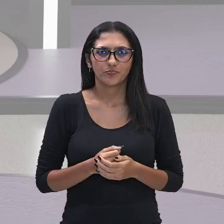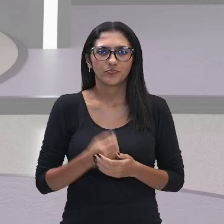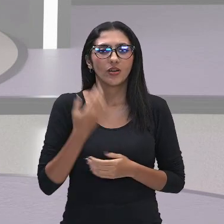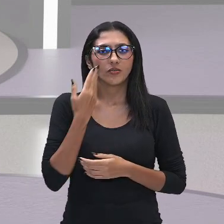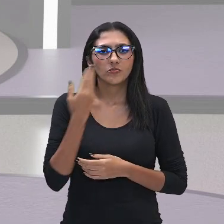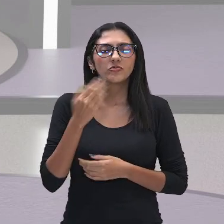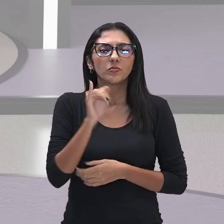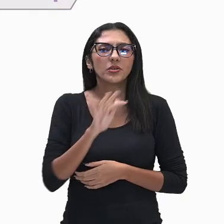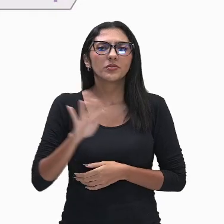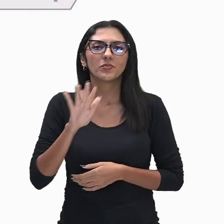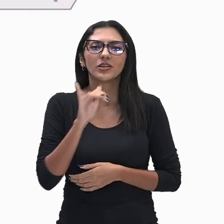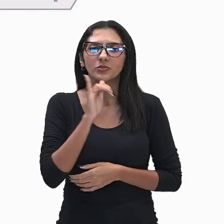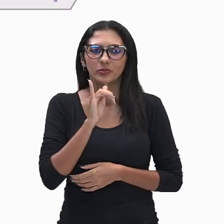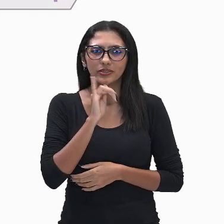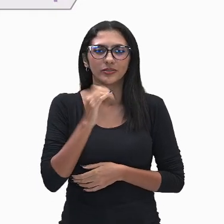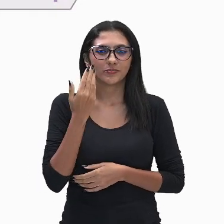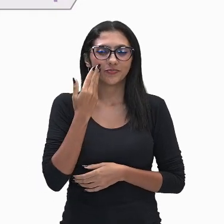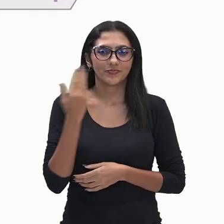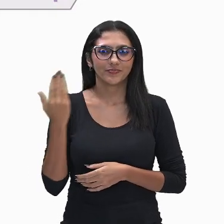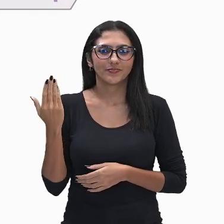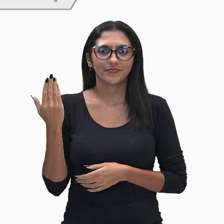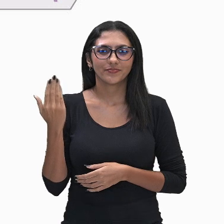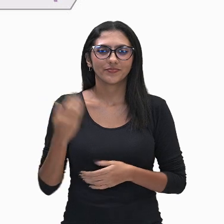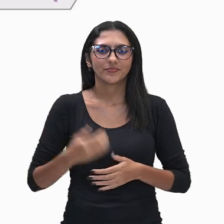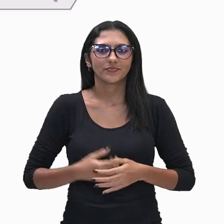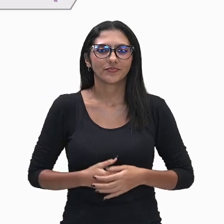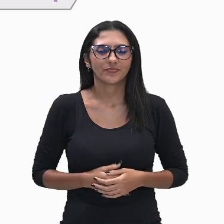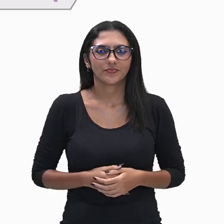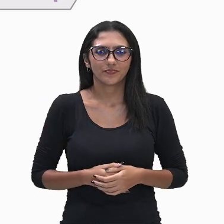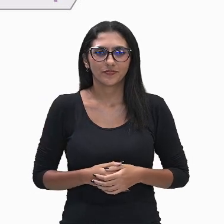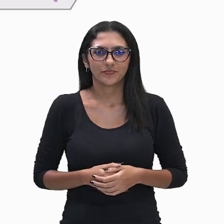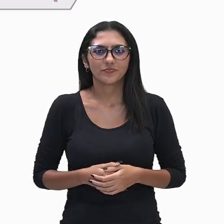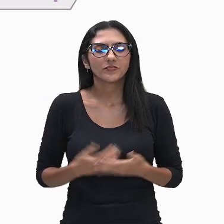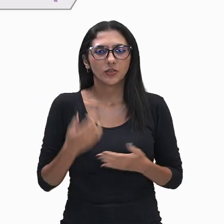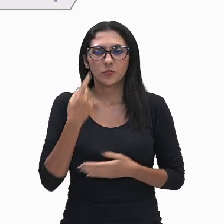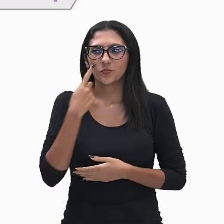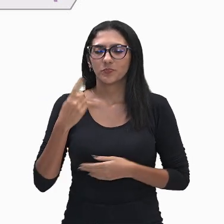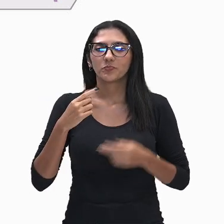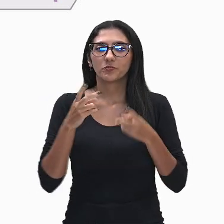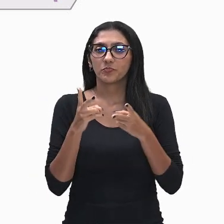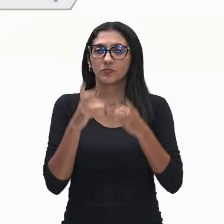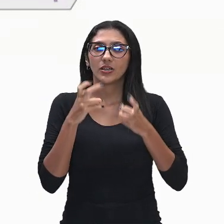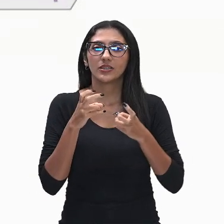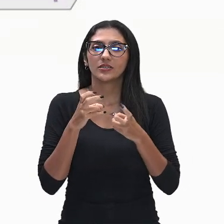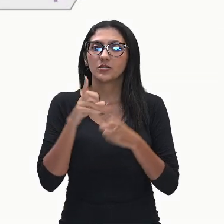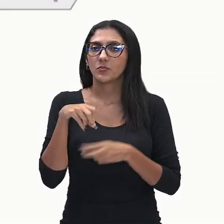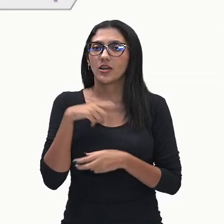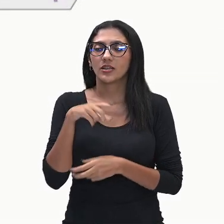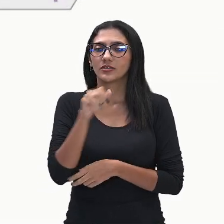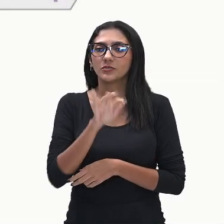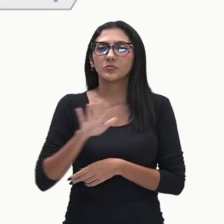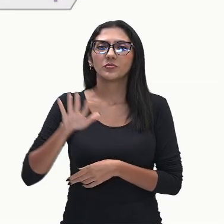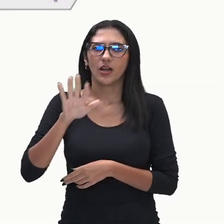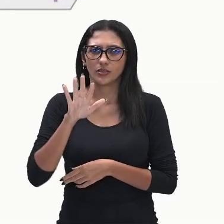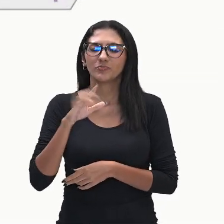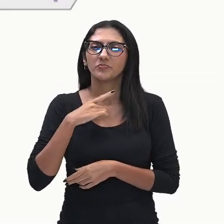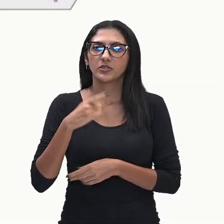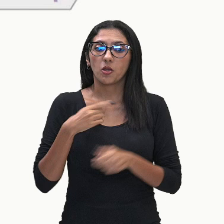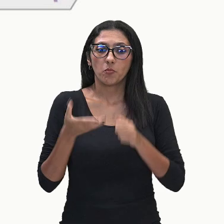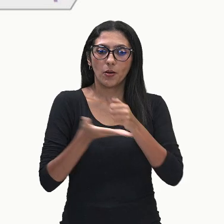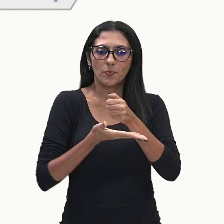vamos aqui à figura. Nós temos então aí, reparem, a nossa figura em cima de uma